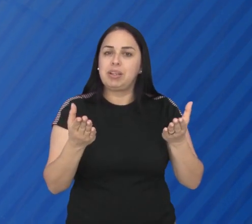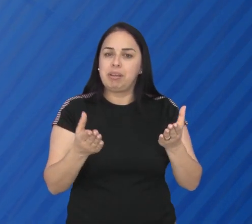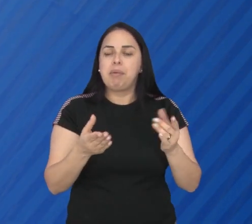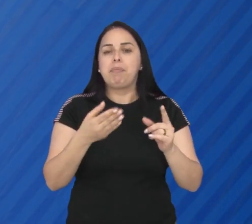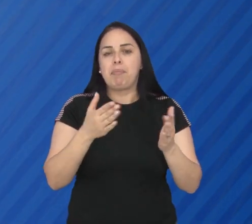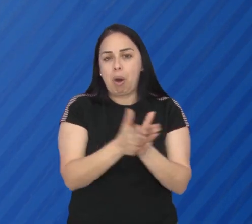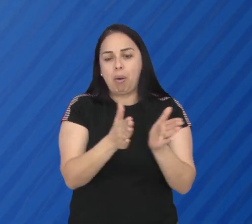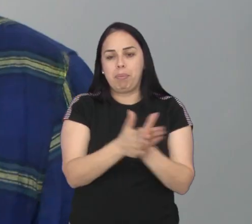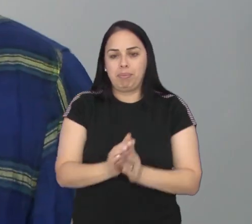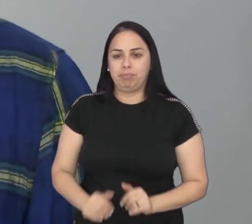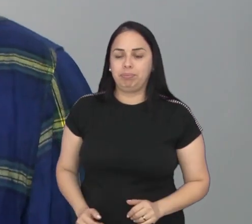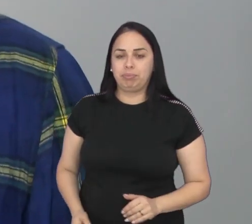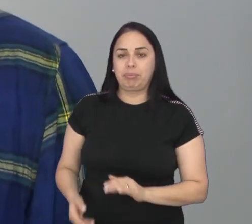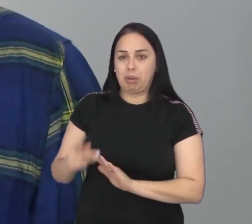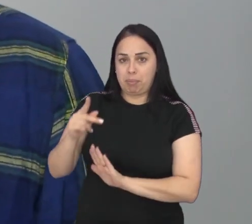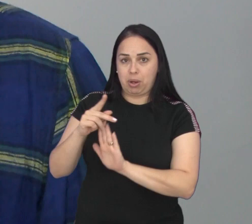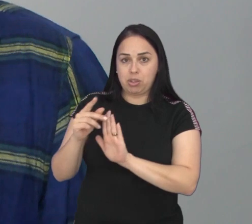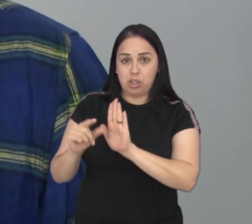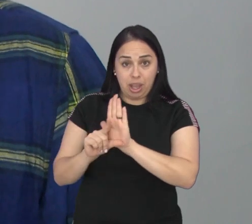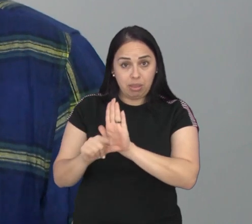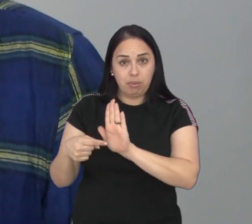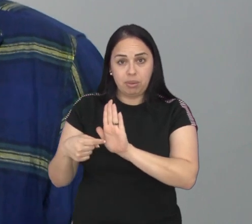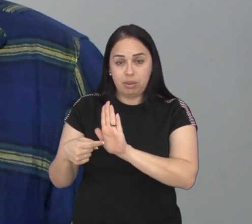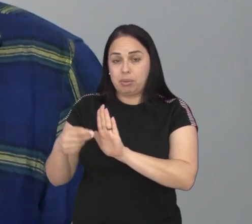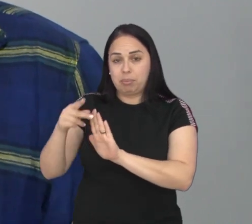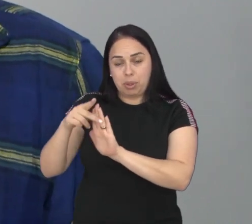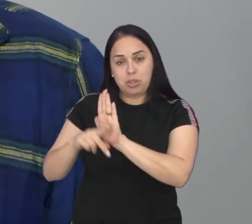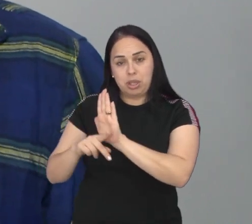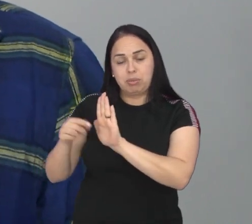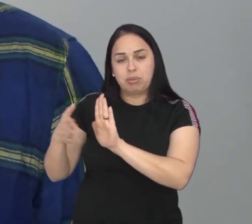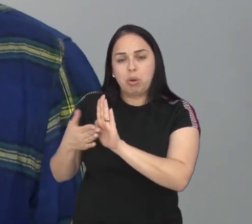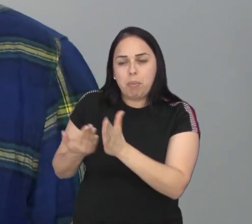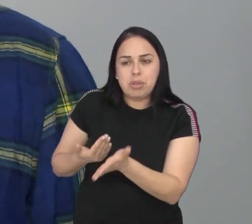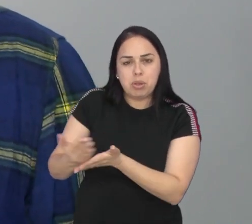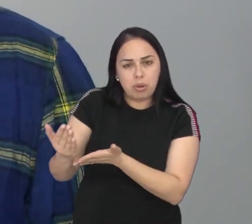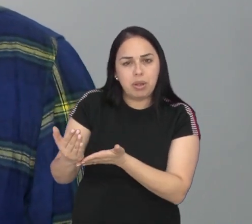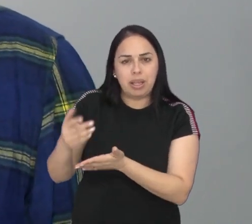comunidades carentes. O projeto nasceu aqui em São José dos Campos com a ideia de